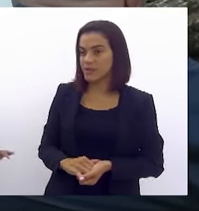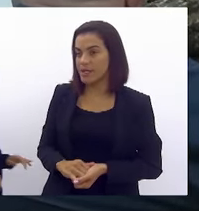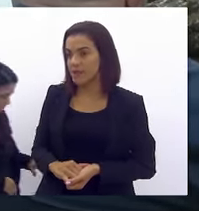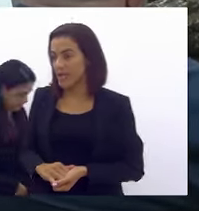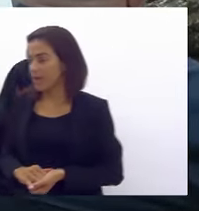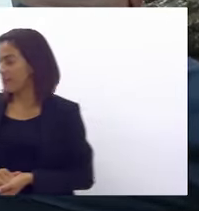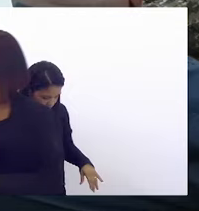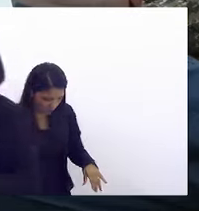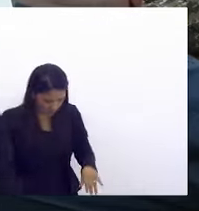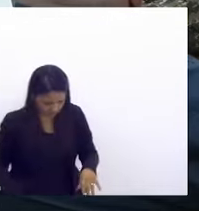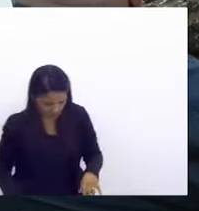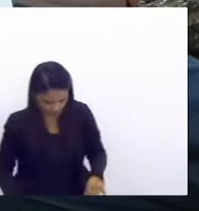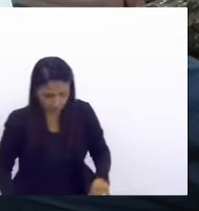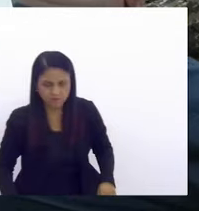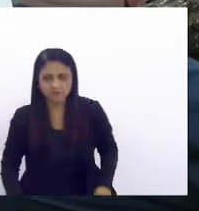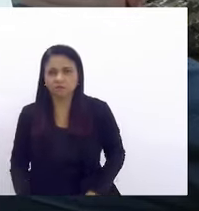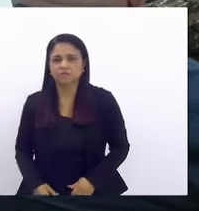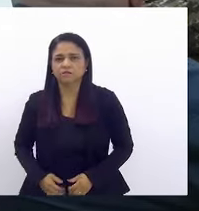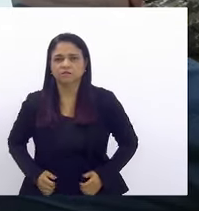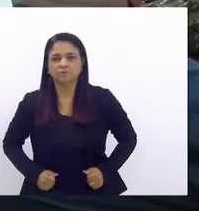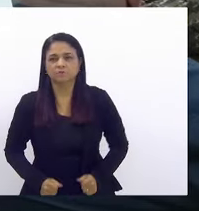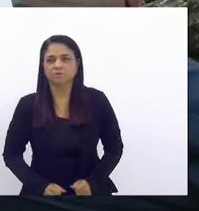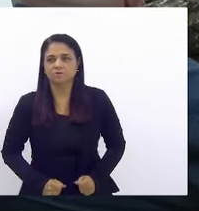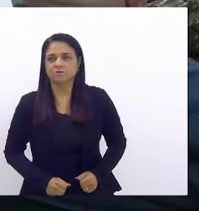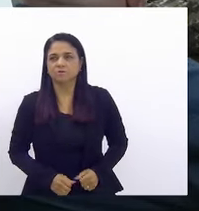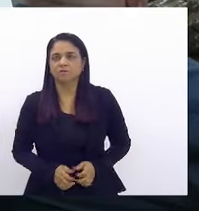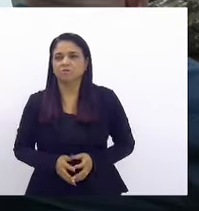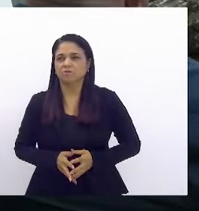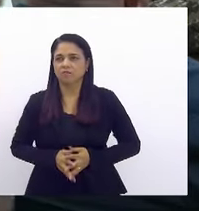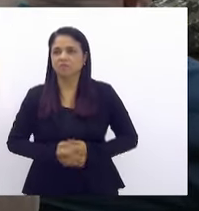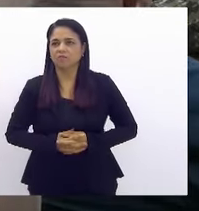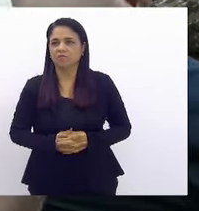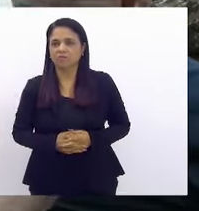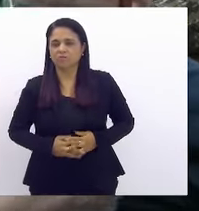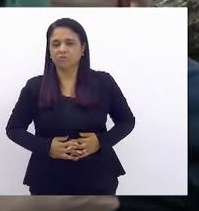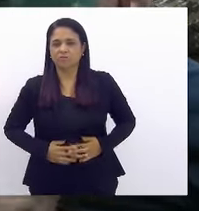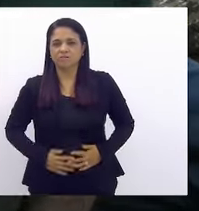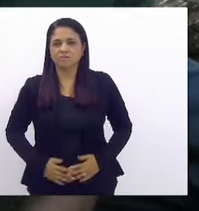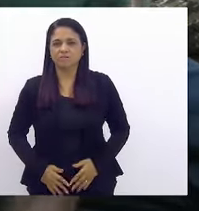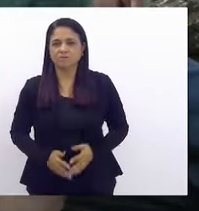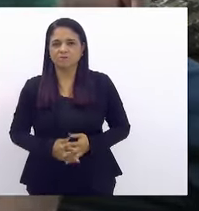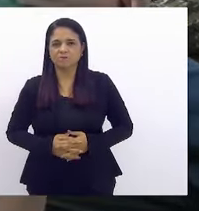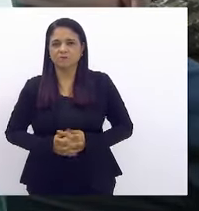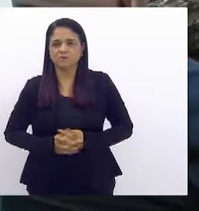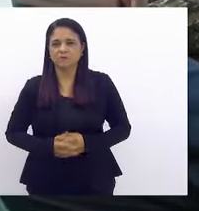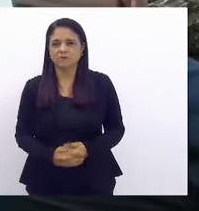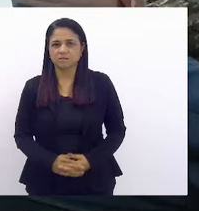Liga, sobe aqui, ó. Sobe aqui, do outro lado. Liga aqui, ó. Ó.